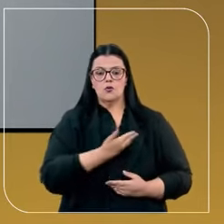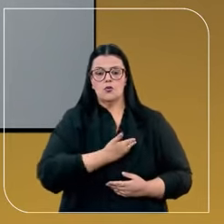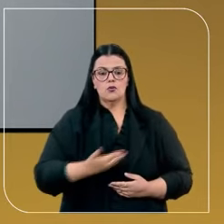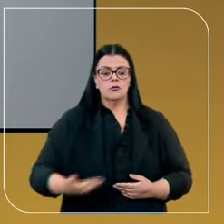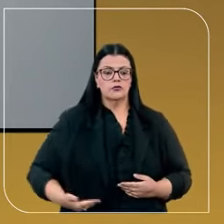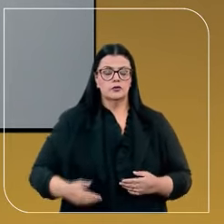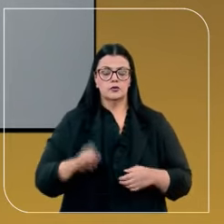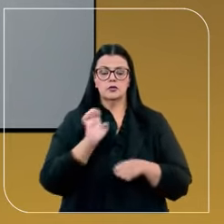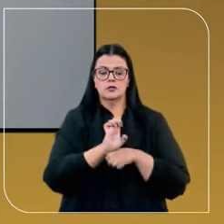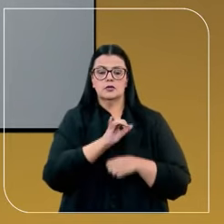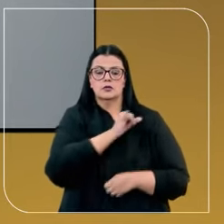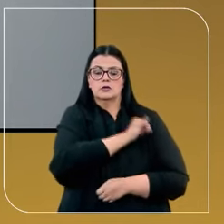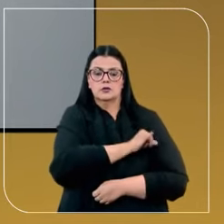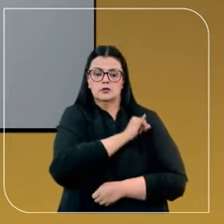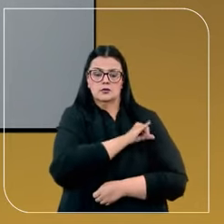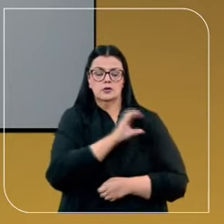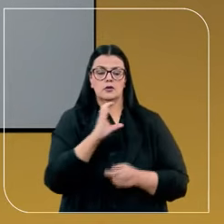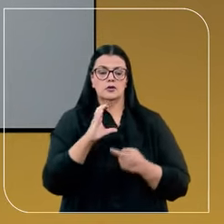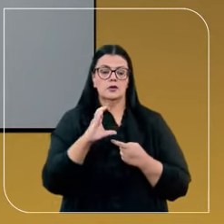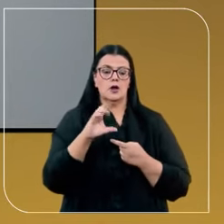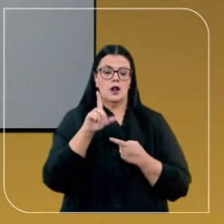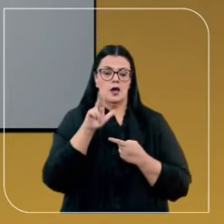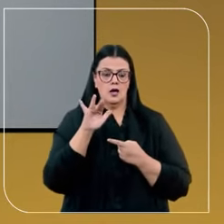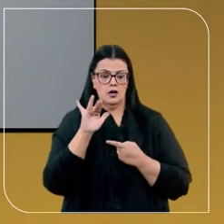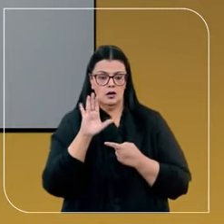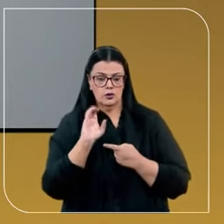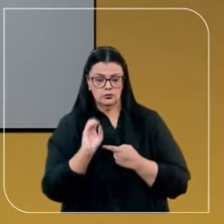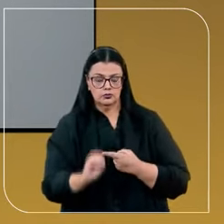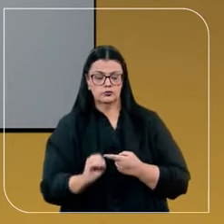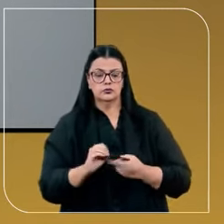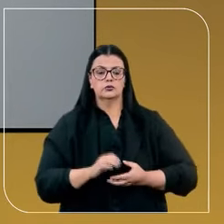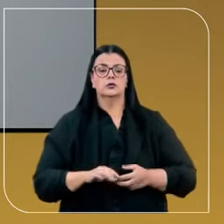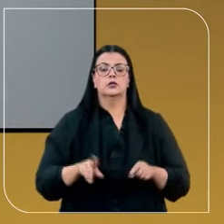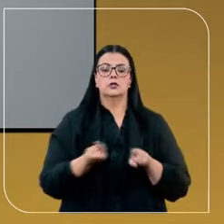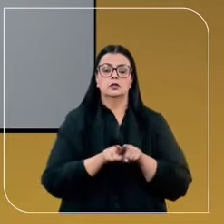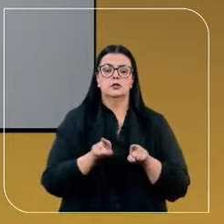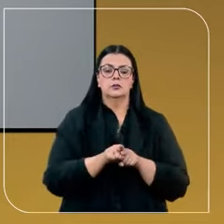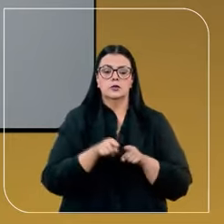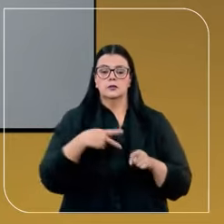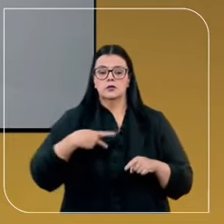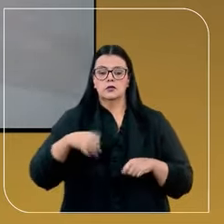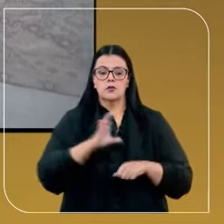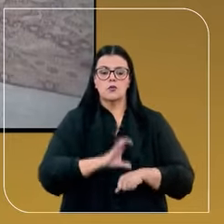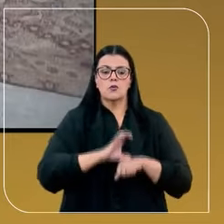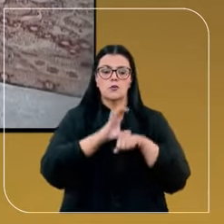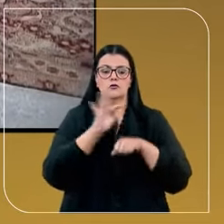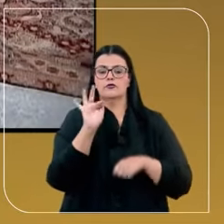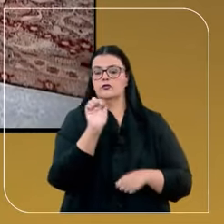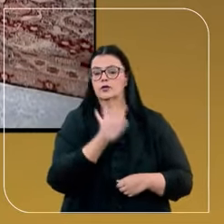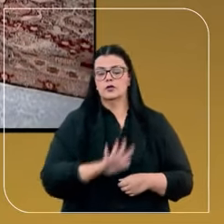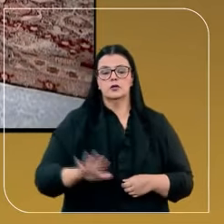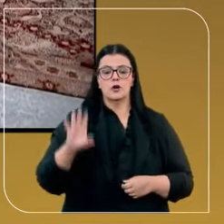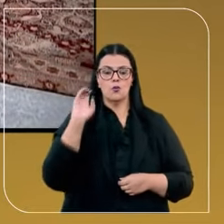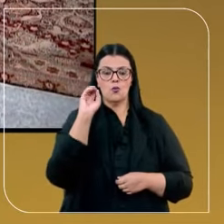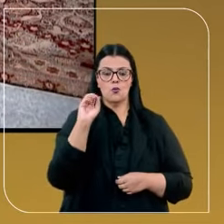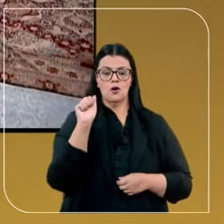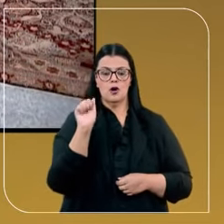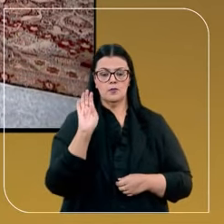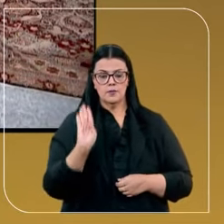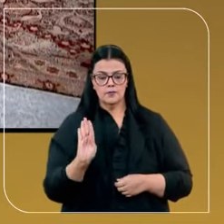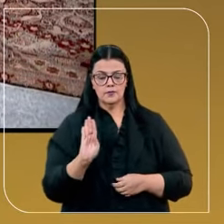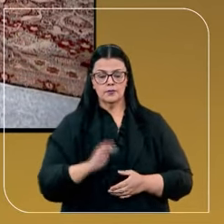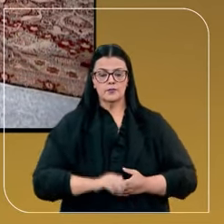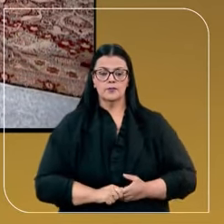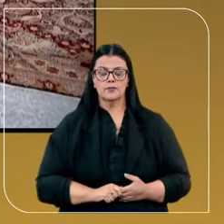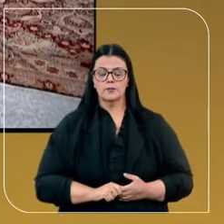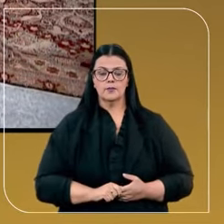Rio de Janeiro, Cláudio Castro. O presidente do Conselho Federal da nossa querida OAB, o